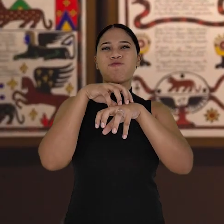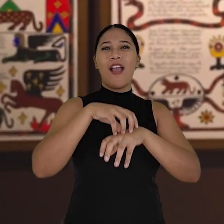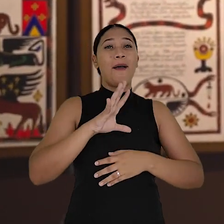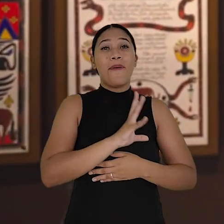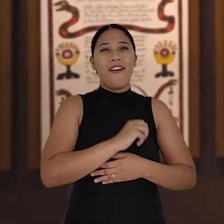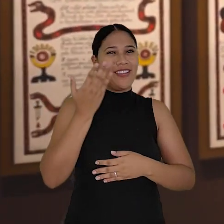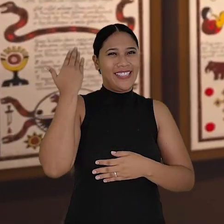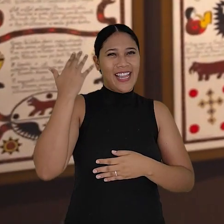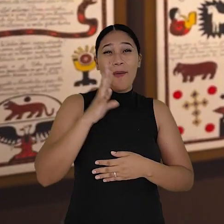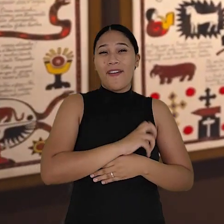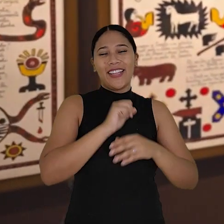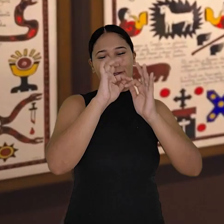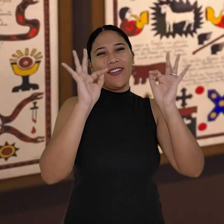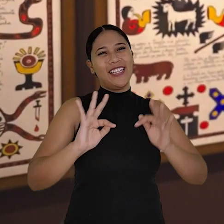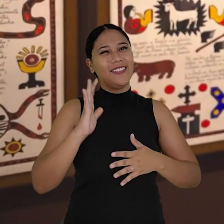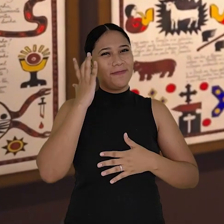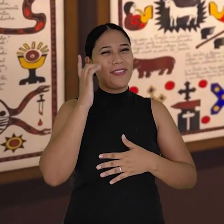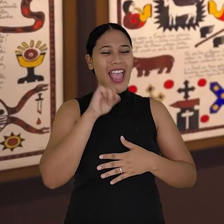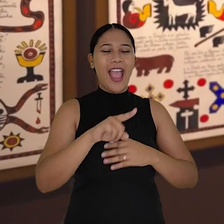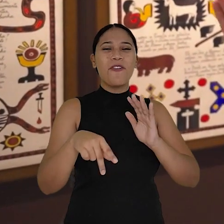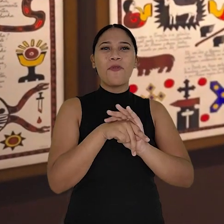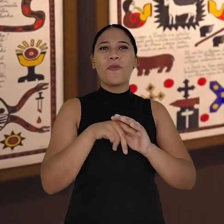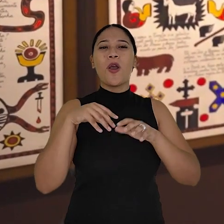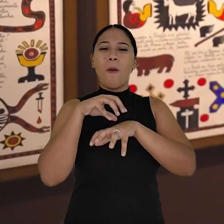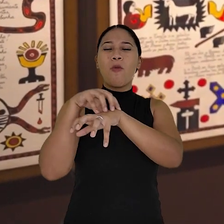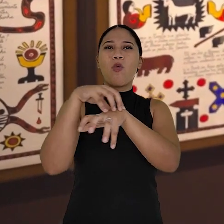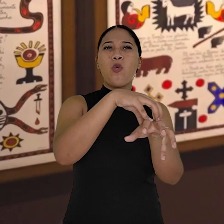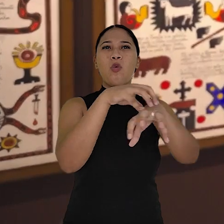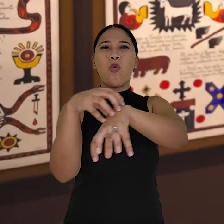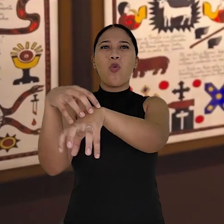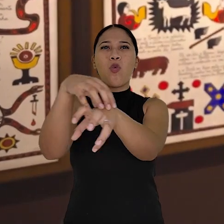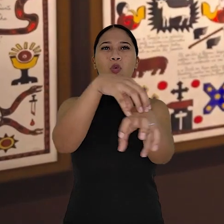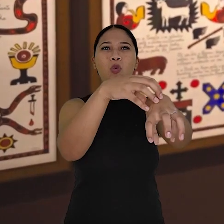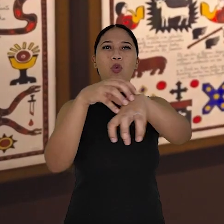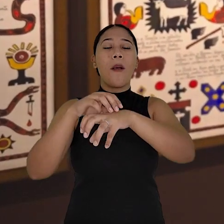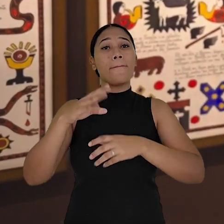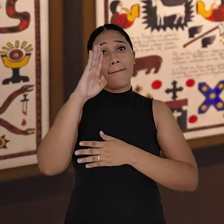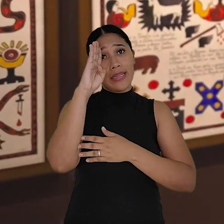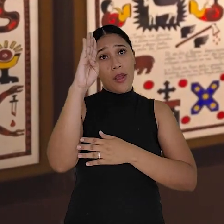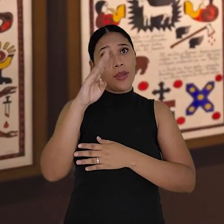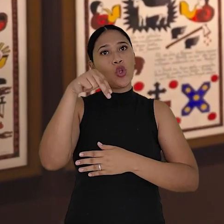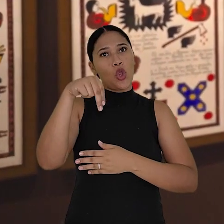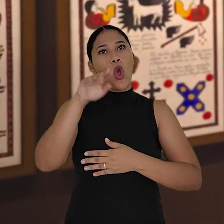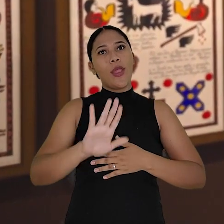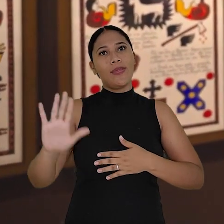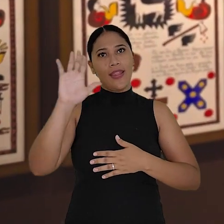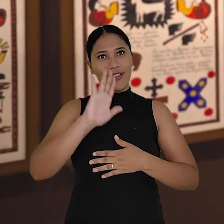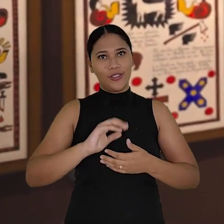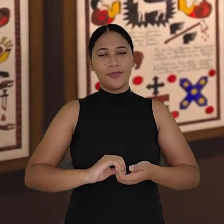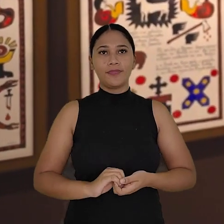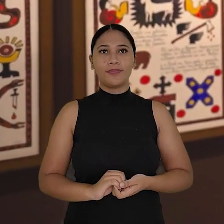Ariano, né? Que Ariano adorava uma caravana, ele ia estar felicíssimo com essa circulação que a gente está fazendo, principalmente